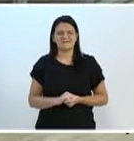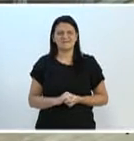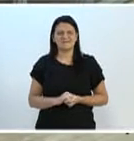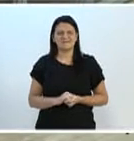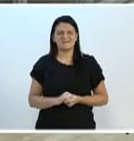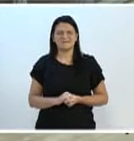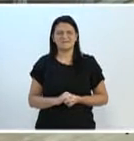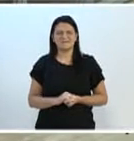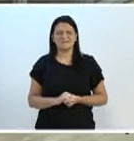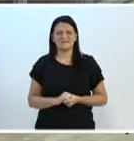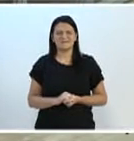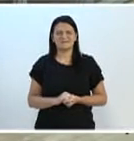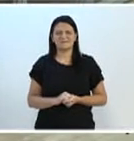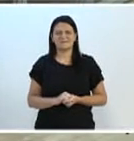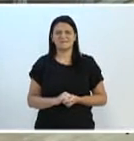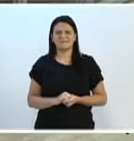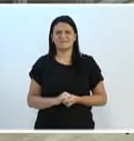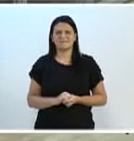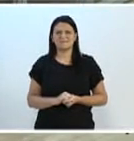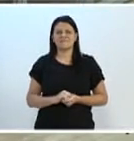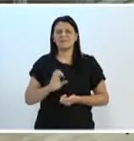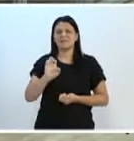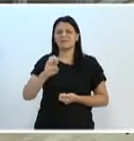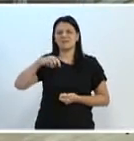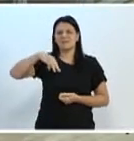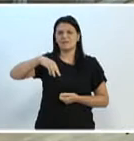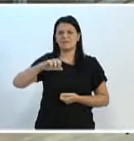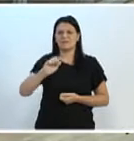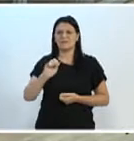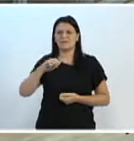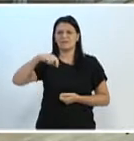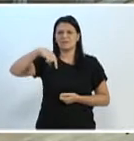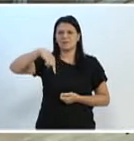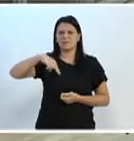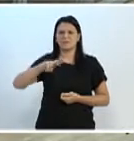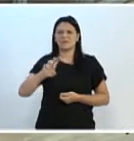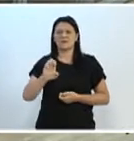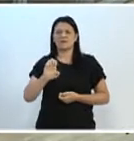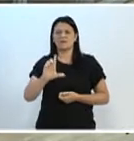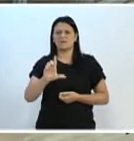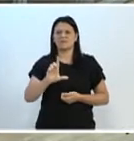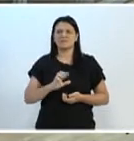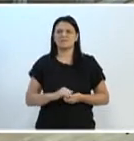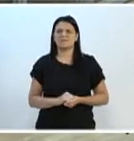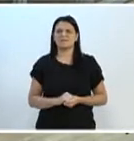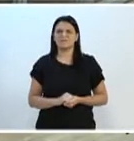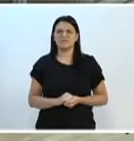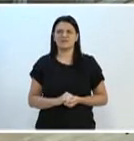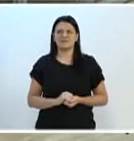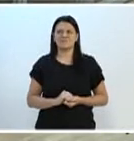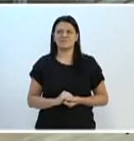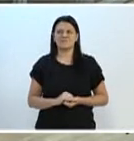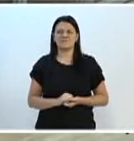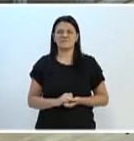Agora sim, vereador Emanuel Antônio Silvério dos Santos, ou melhor, Tuca.